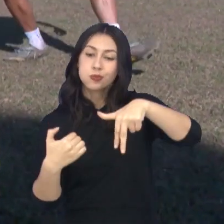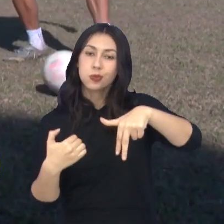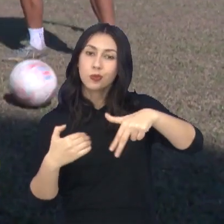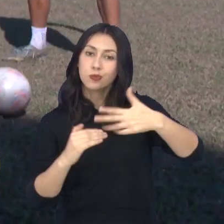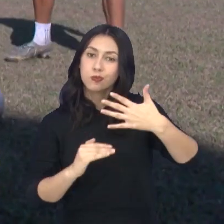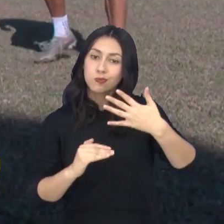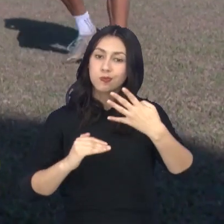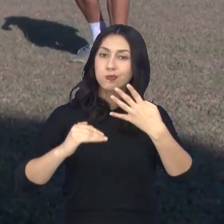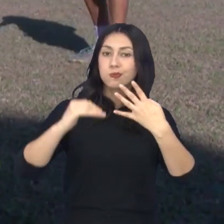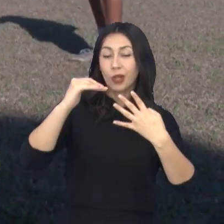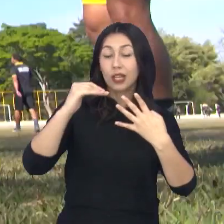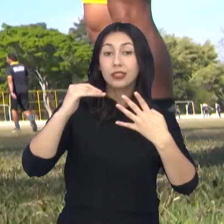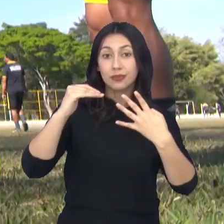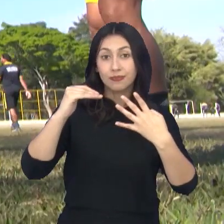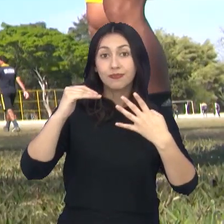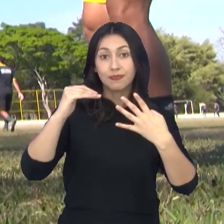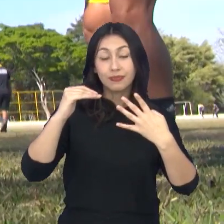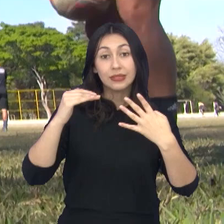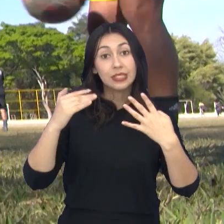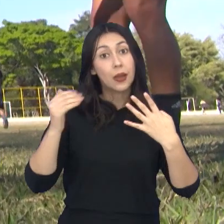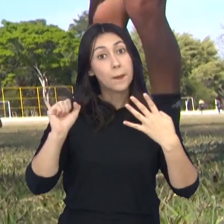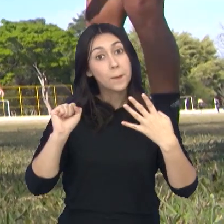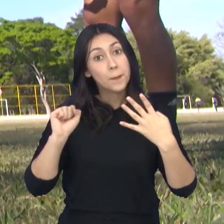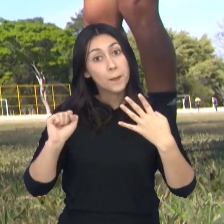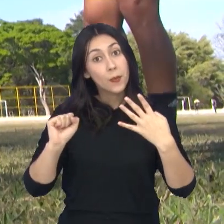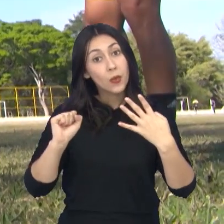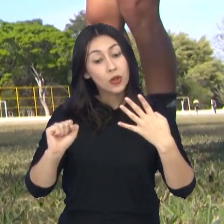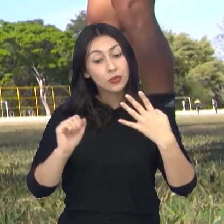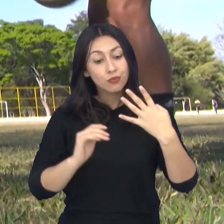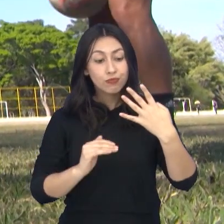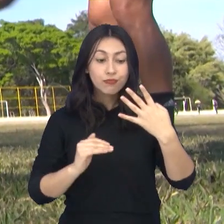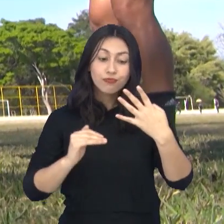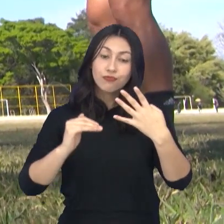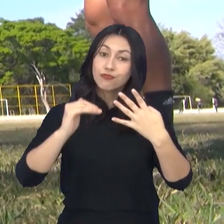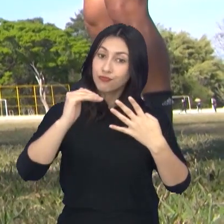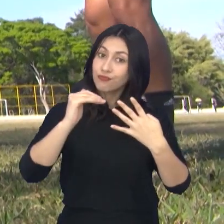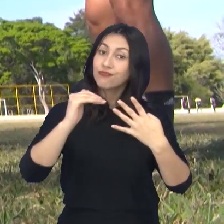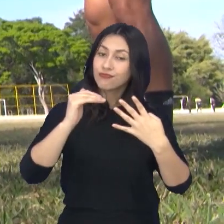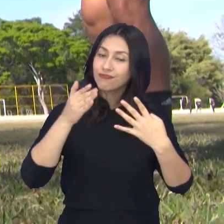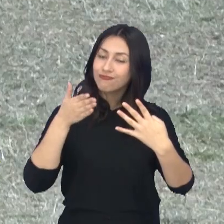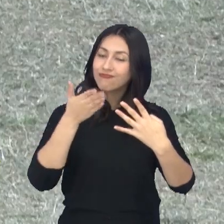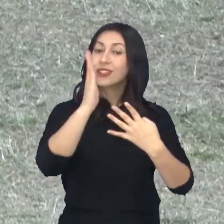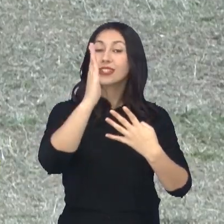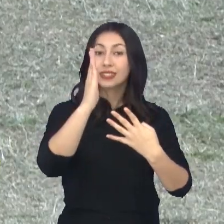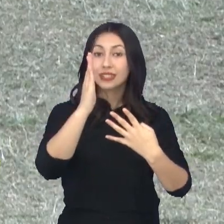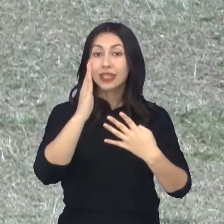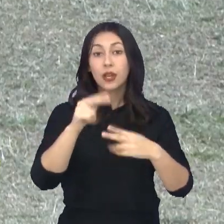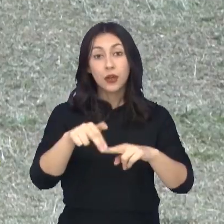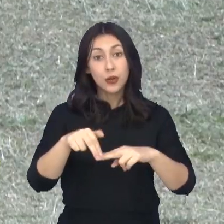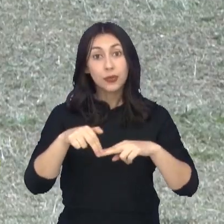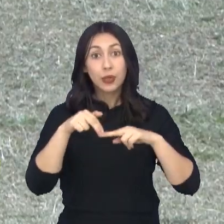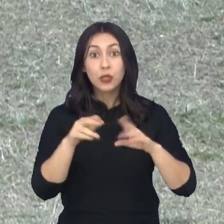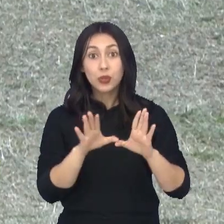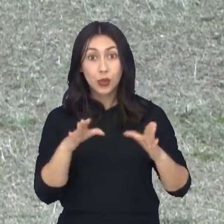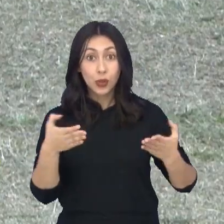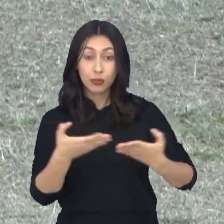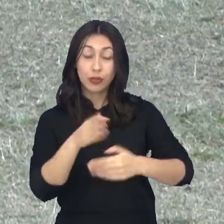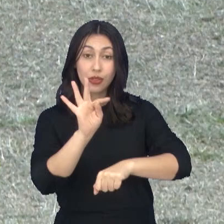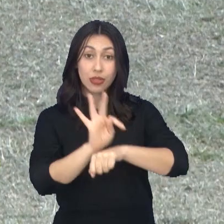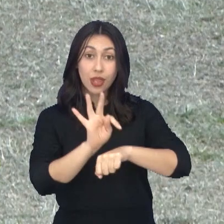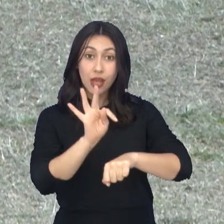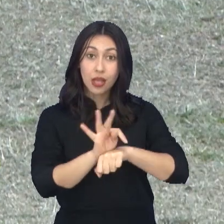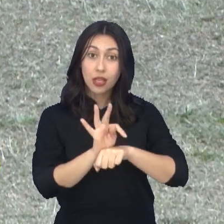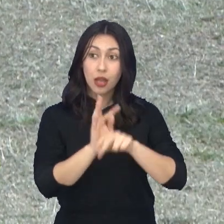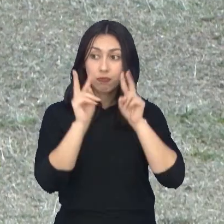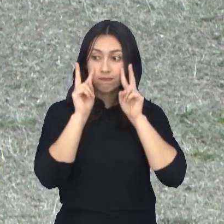pontos com o time da capital e pode terminar a rodada na zona de classificação. Por isso, a comissão técnica encara